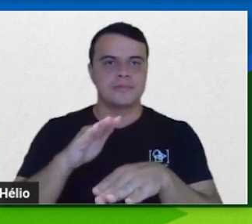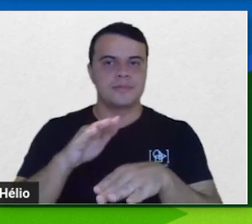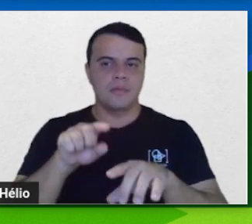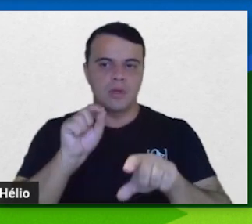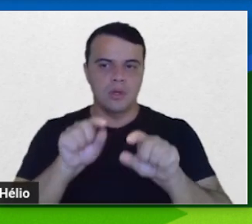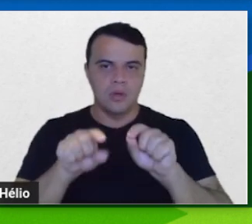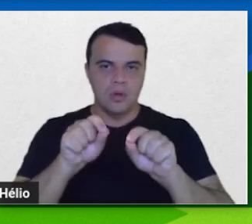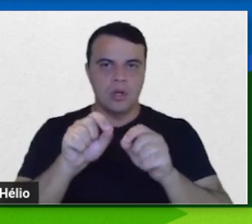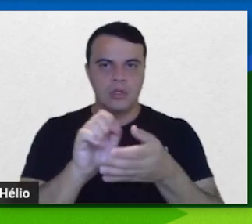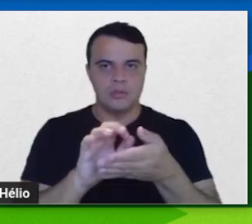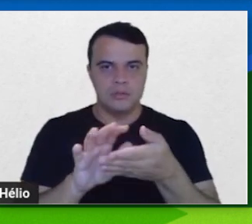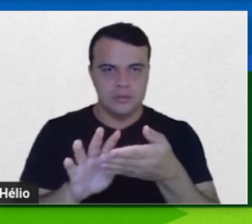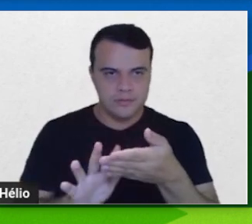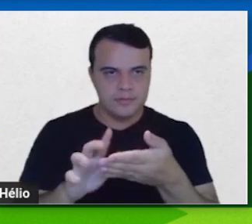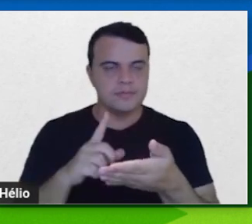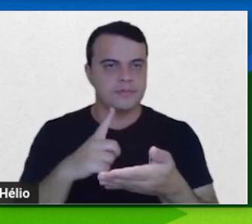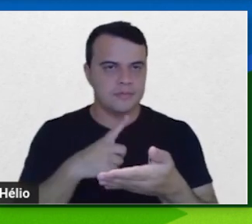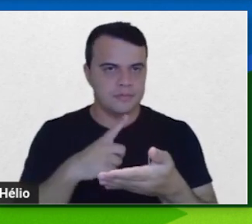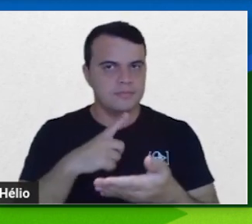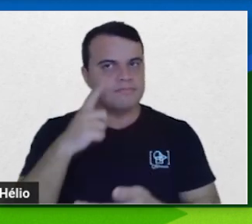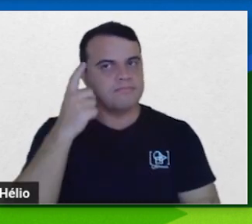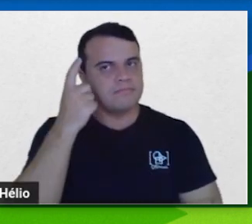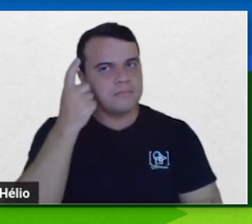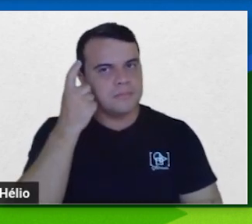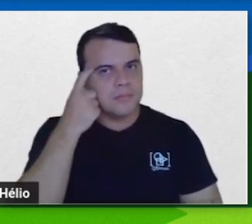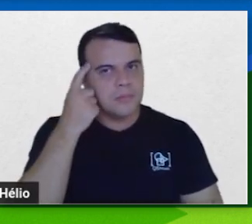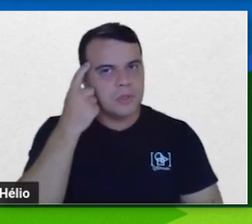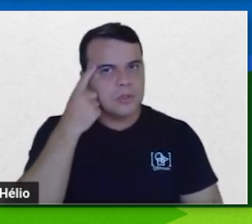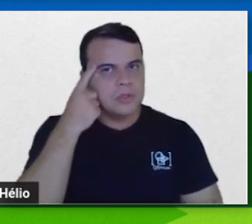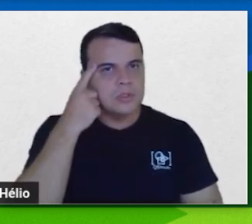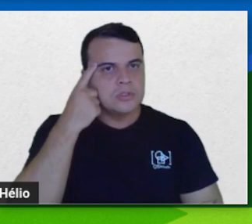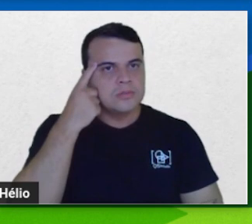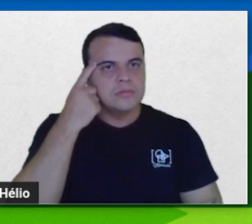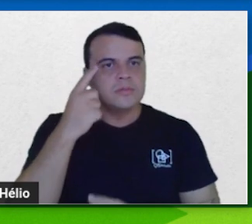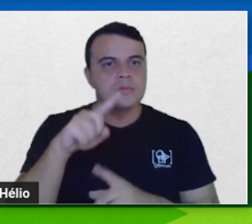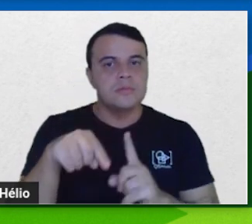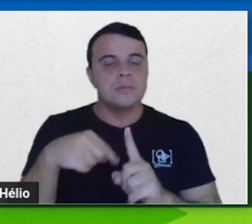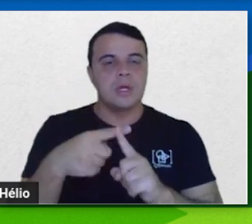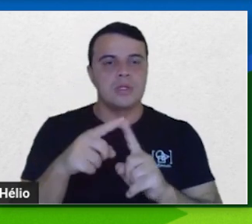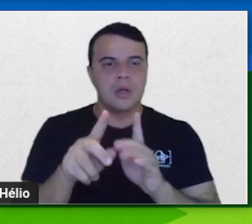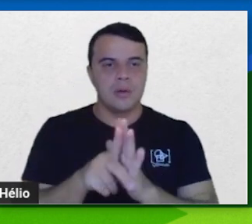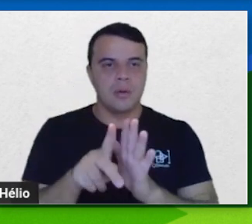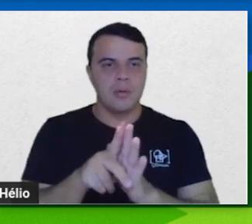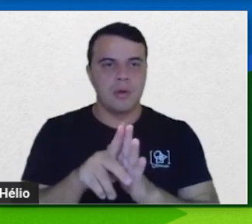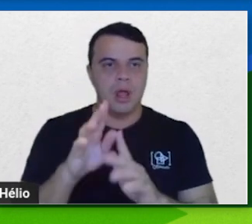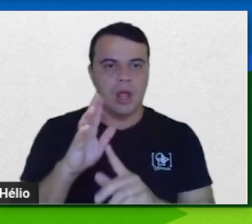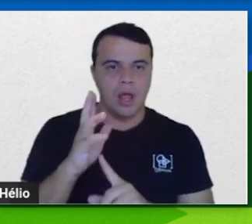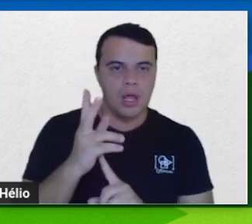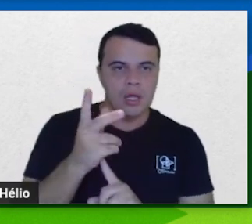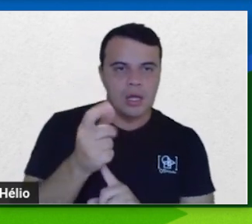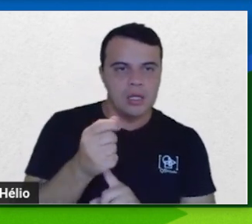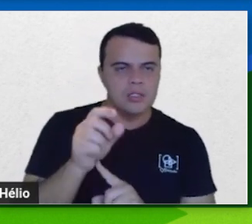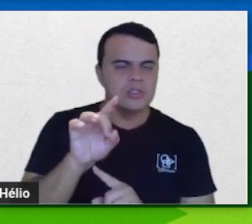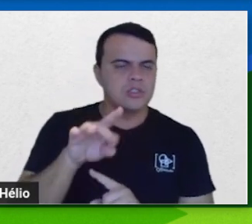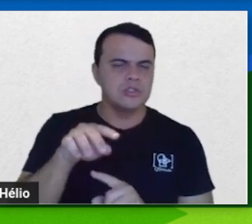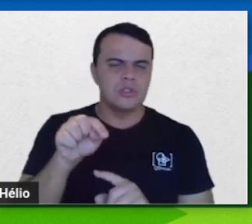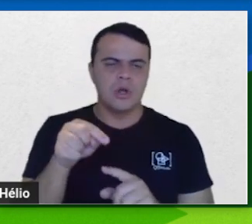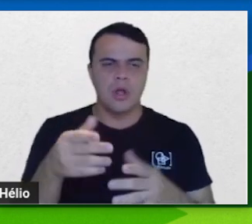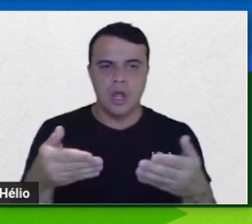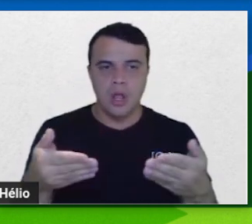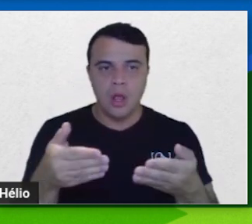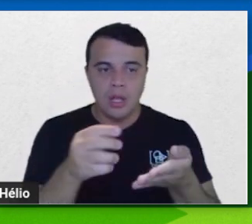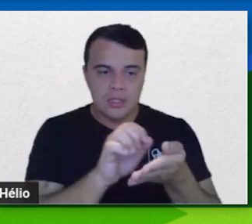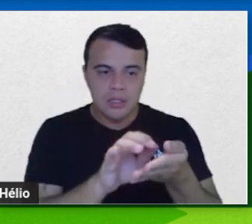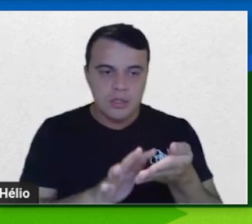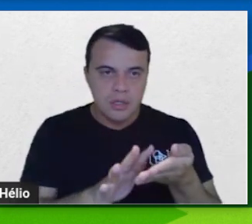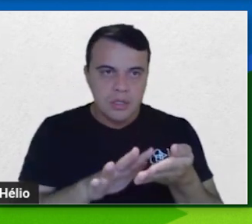opções de atividades, pensando mais voltado para artes. Aqui foi uma atividade